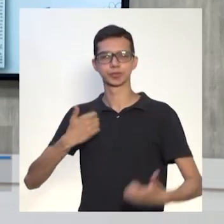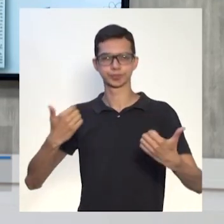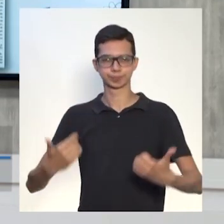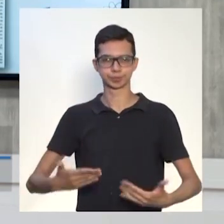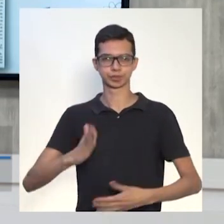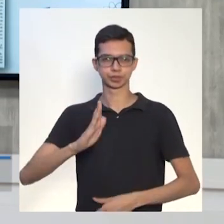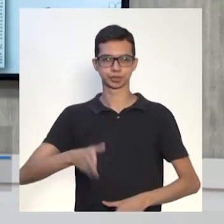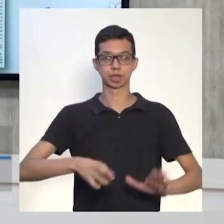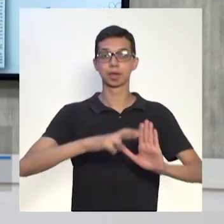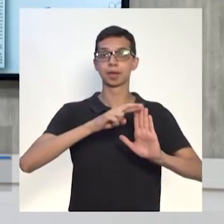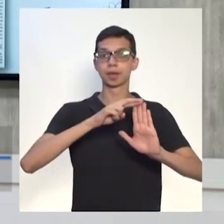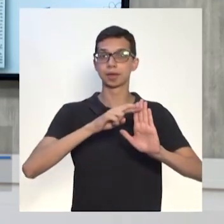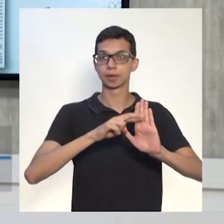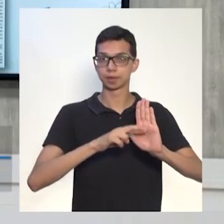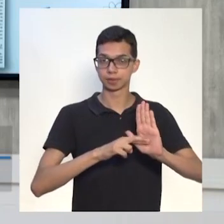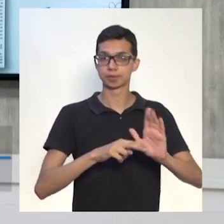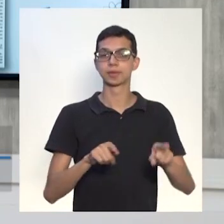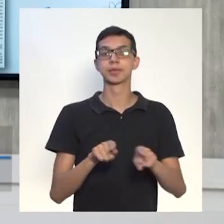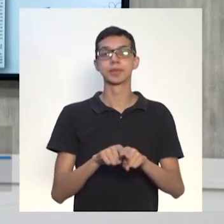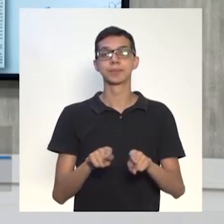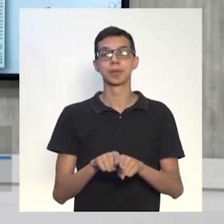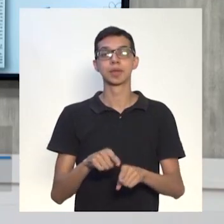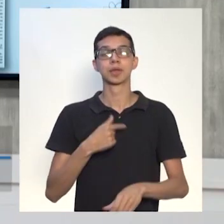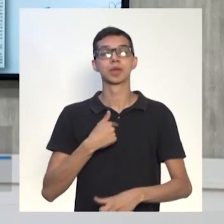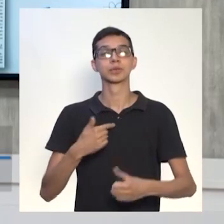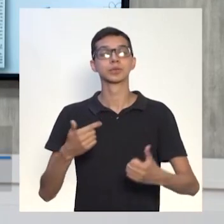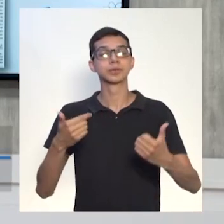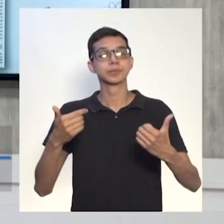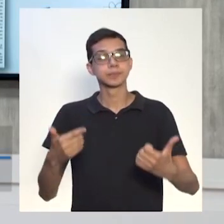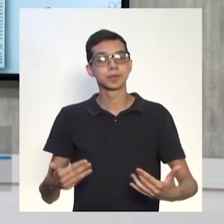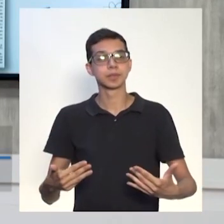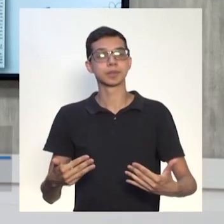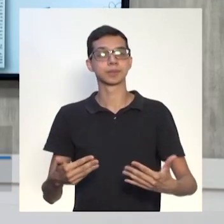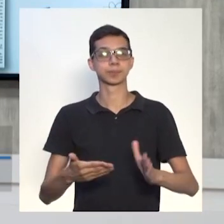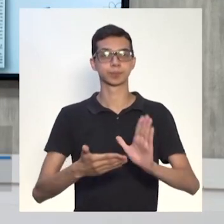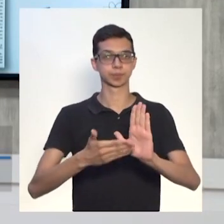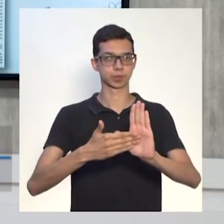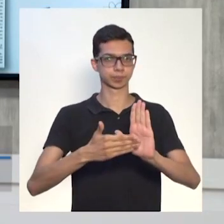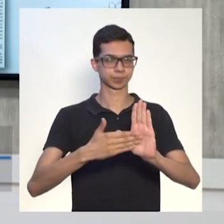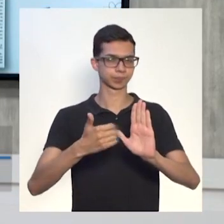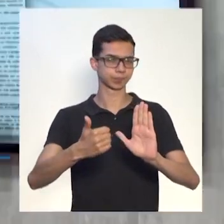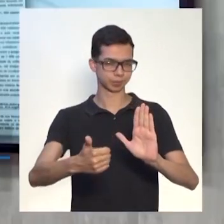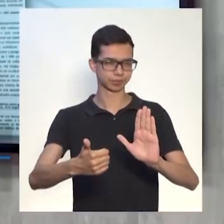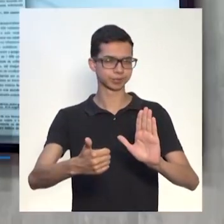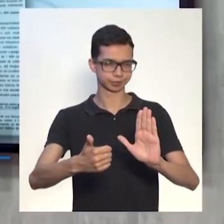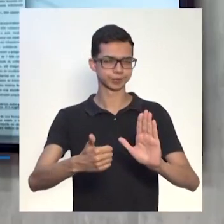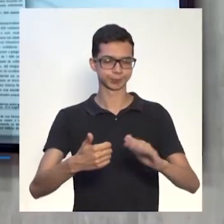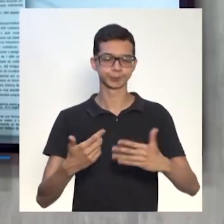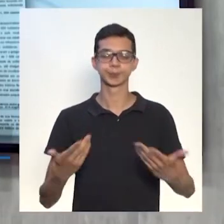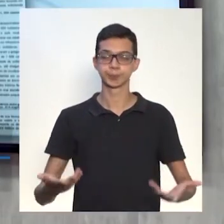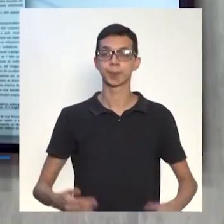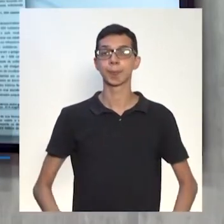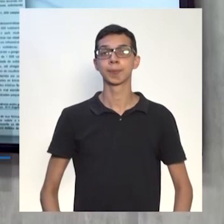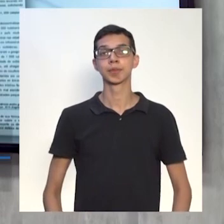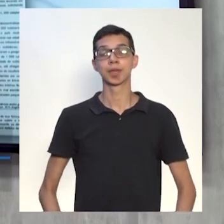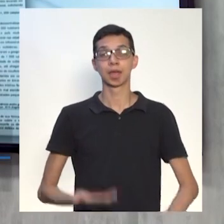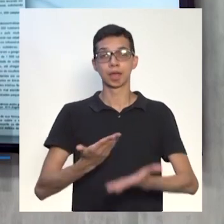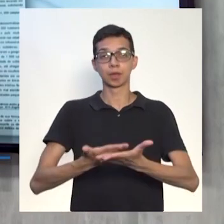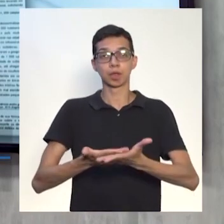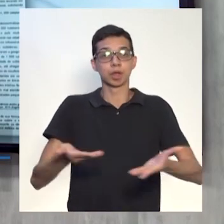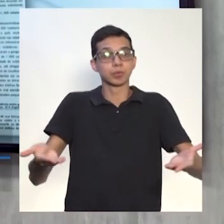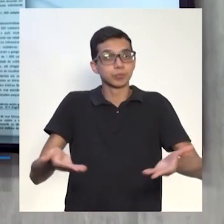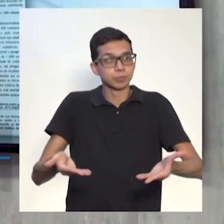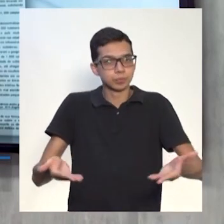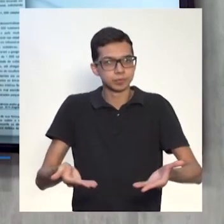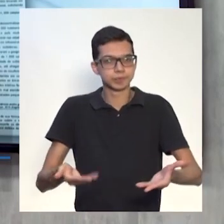das regras e falou também um pouquinho da proposta. Então, nesta aula, eu quero que a